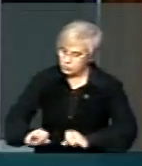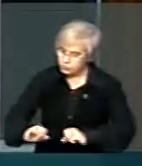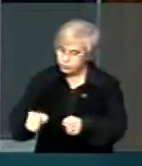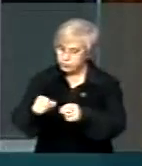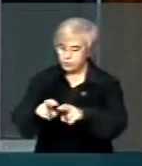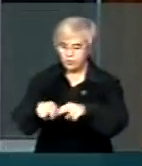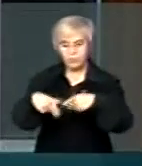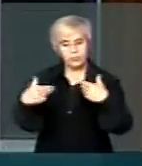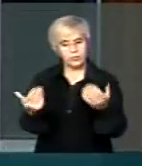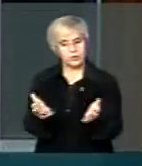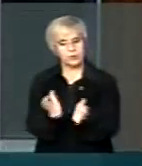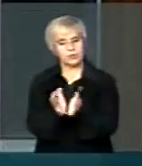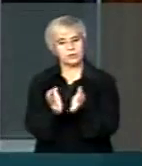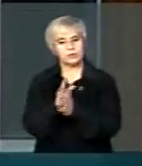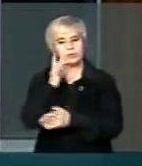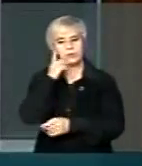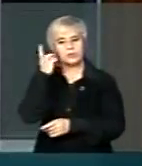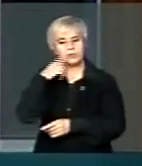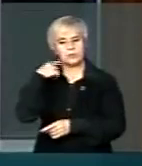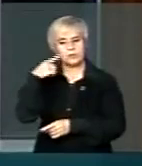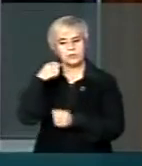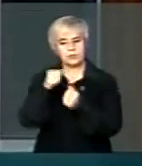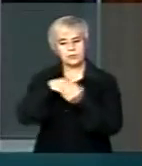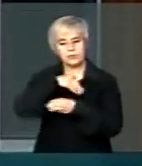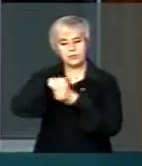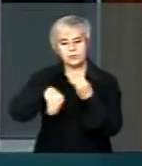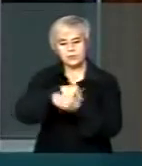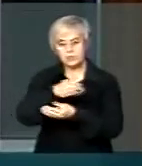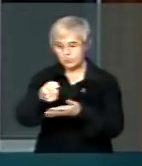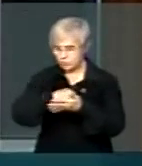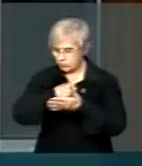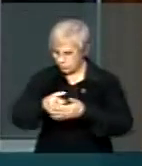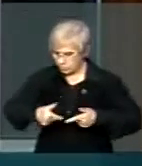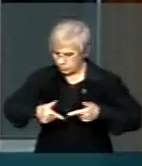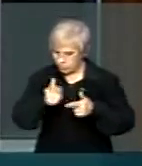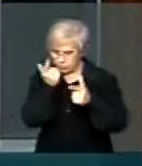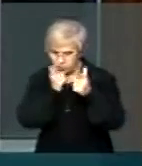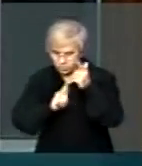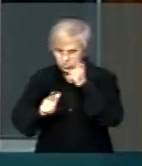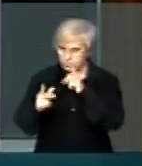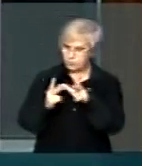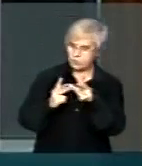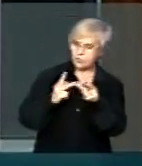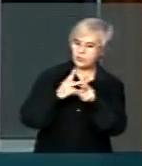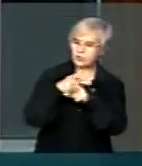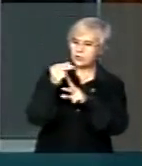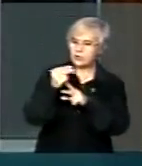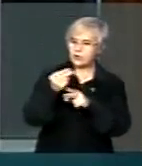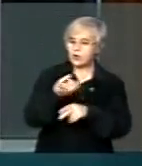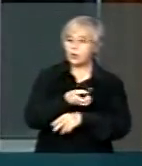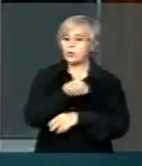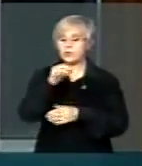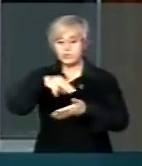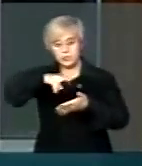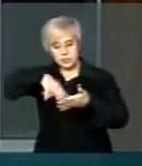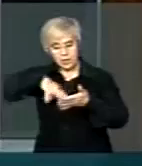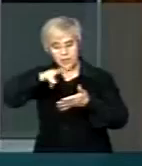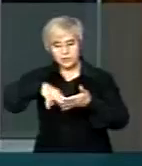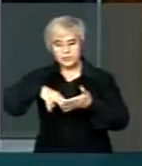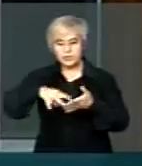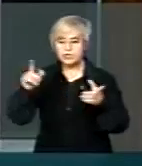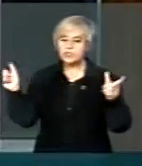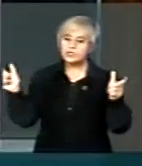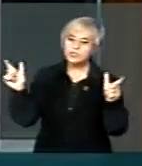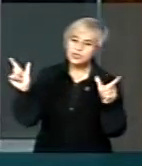essa frente tem a incumbência de lutar para que nós avançamos no nível de leitura, diminuição do